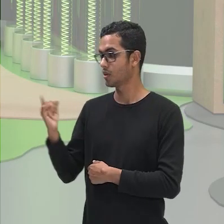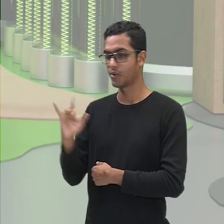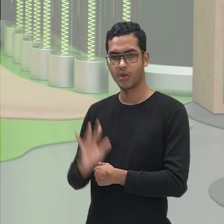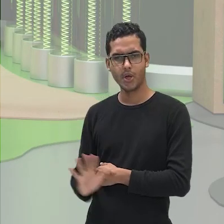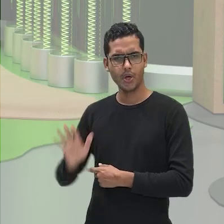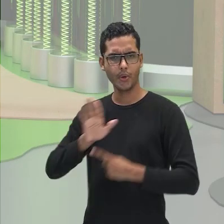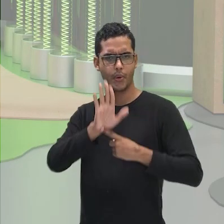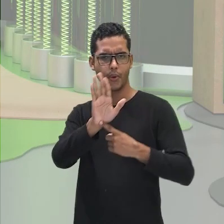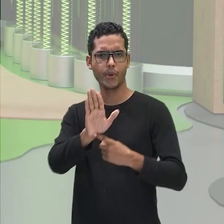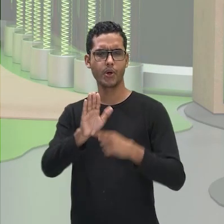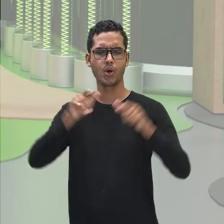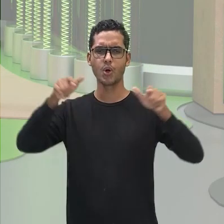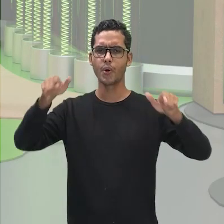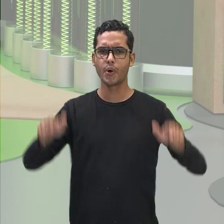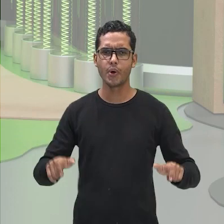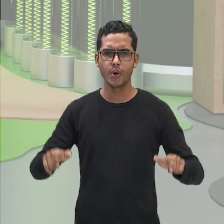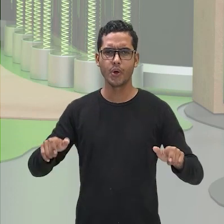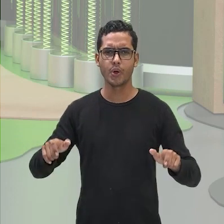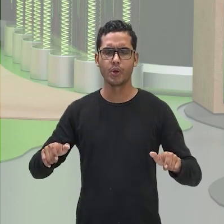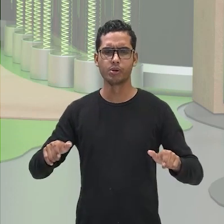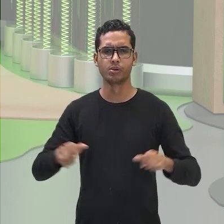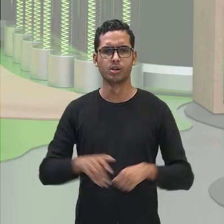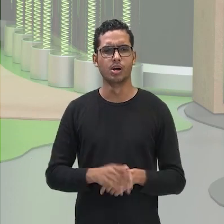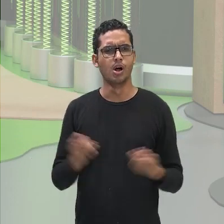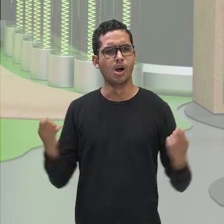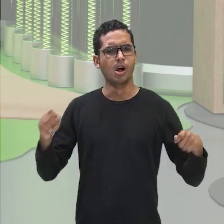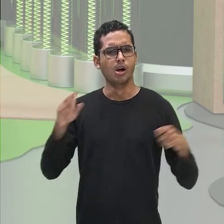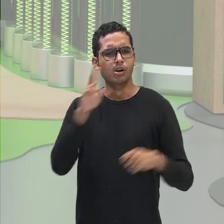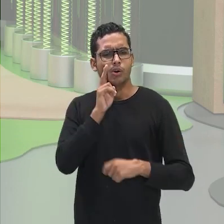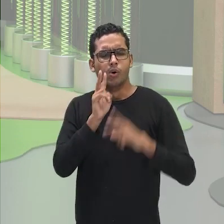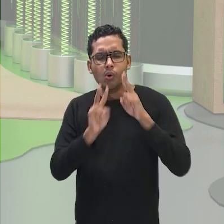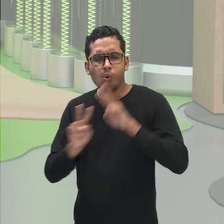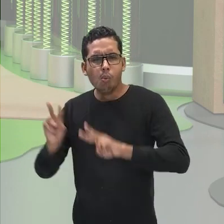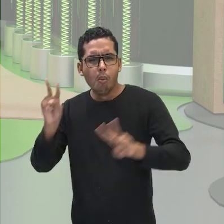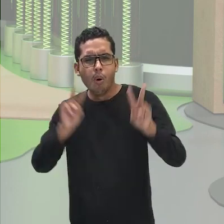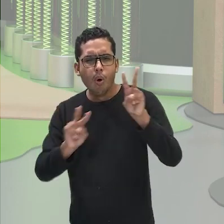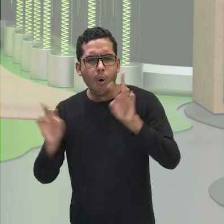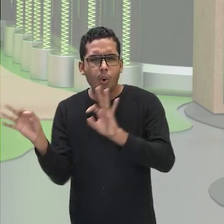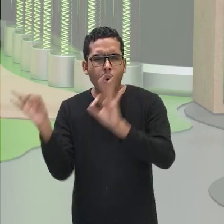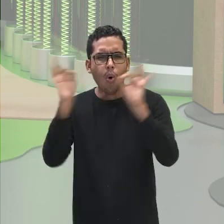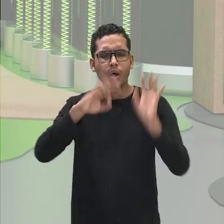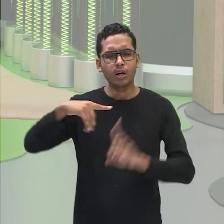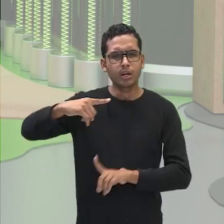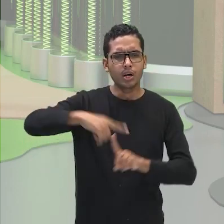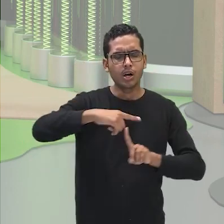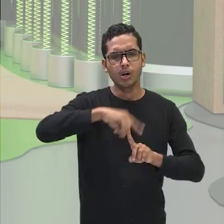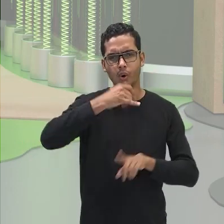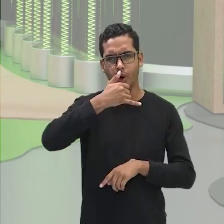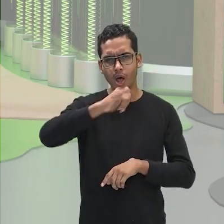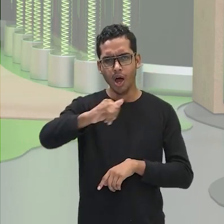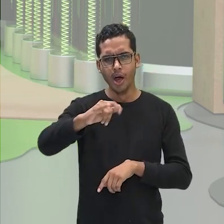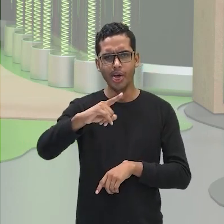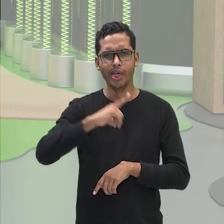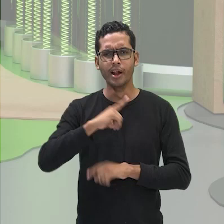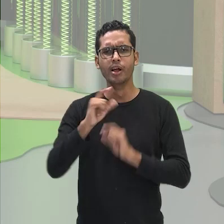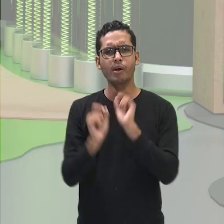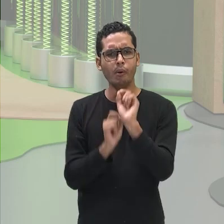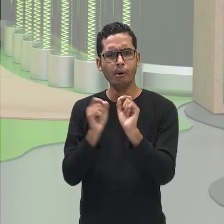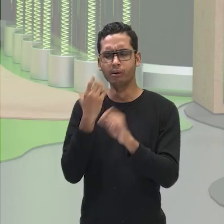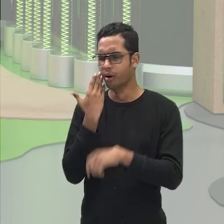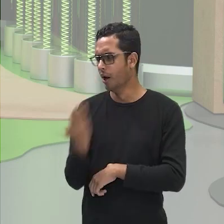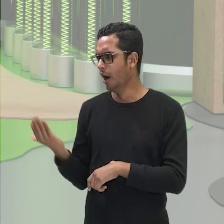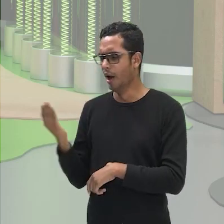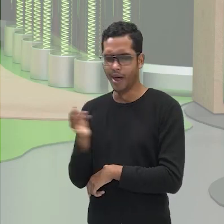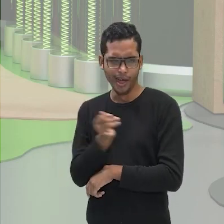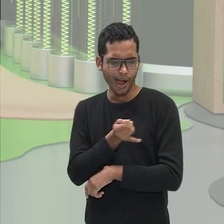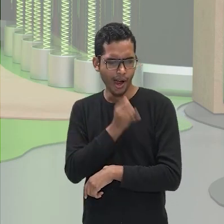uma paisagem. Nessa paisagem você pode visualizar tipos ali de energia. Então, olha só, a gente tem aqui um